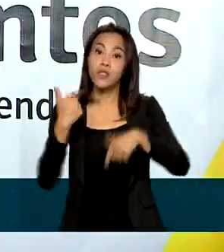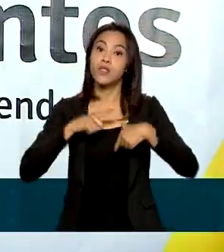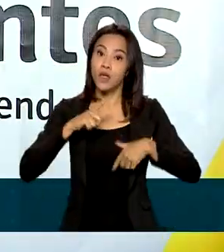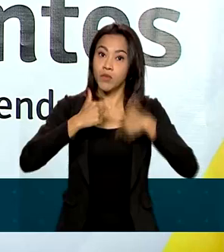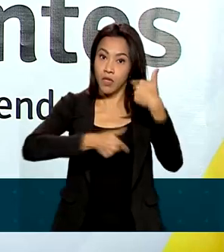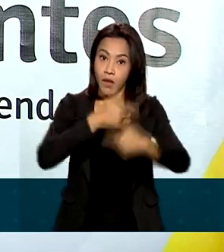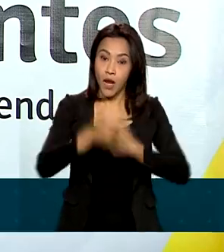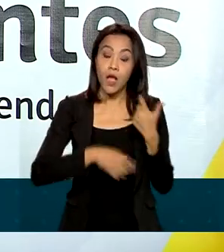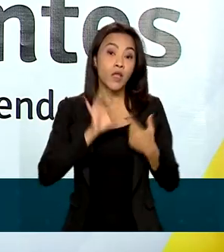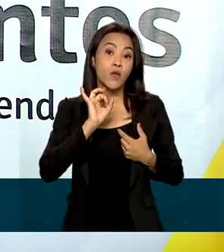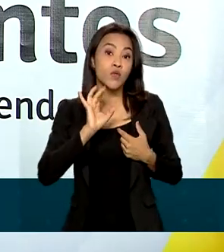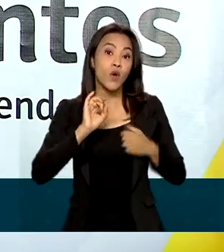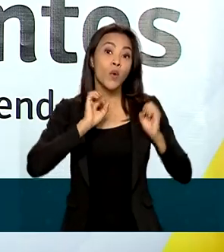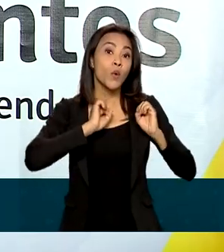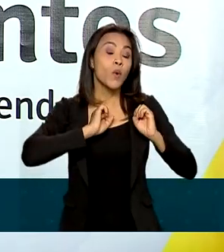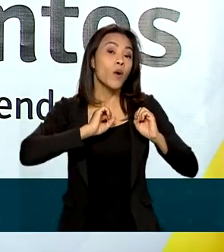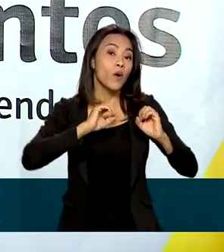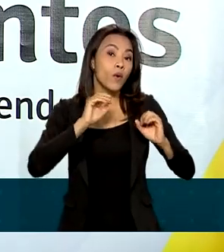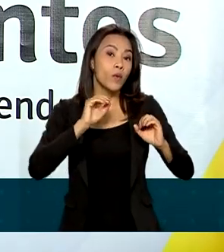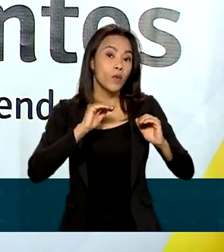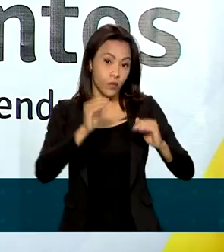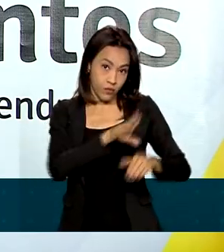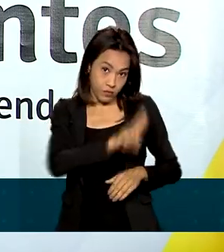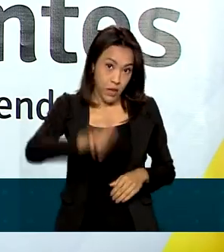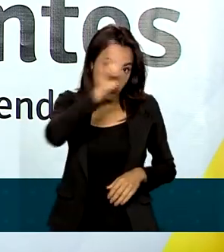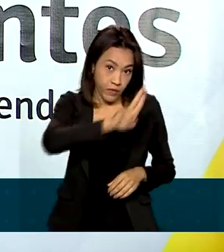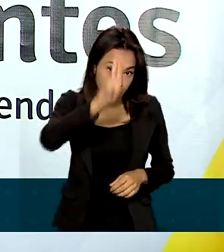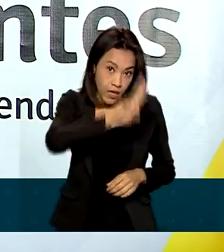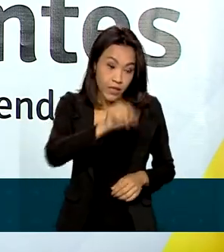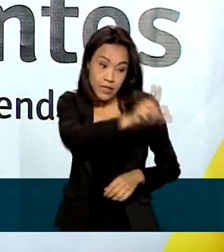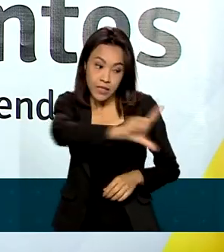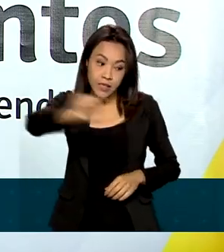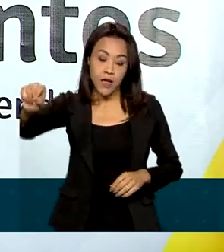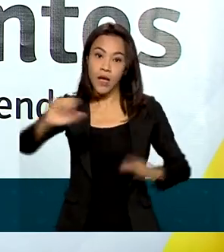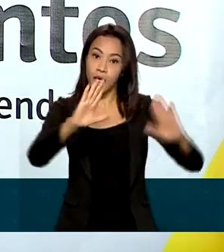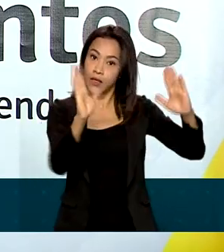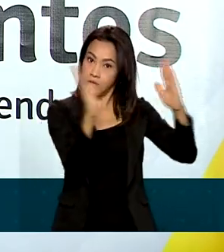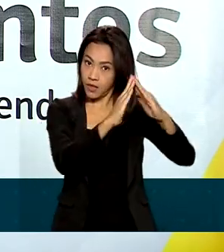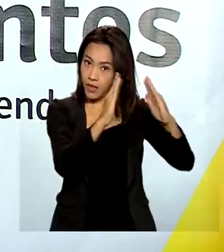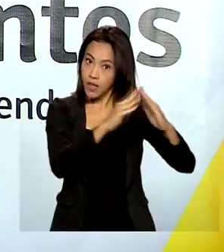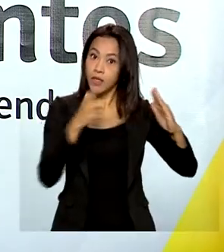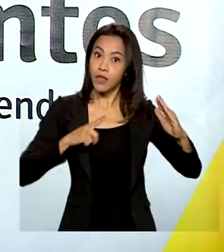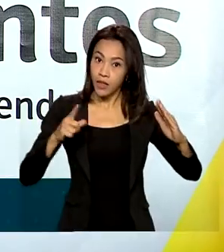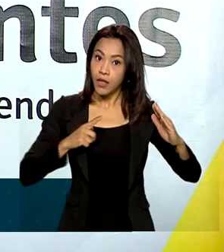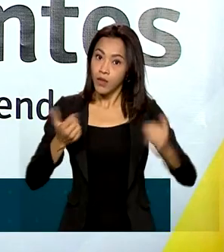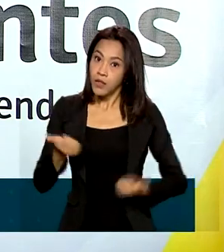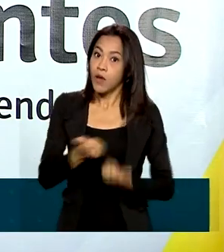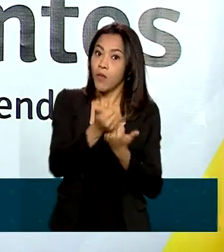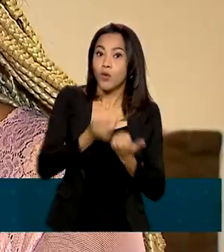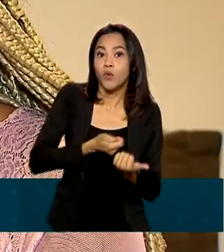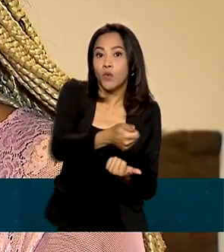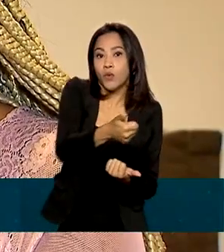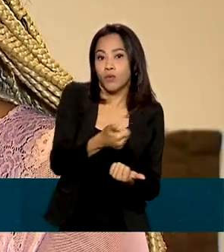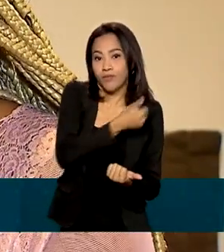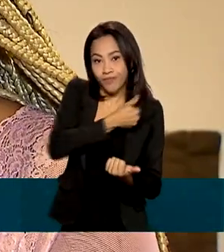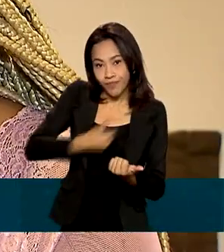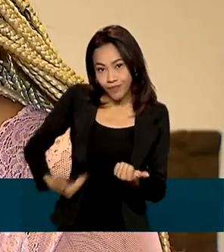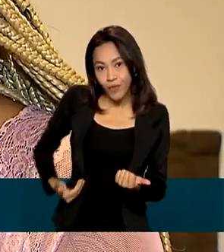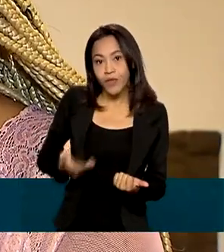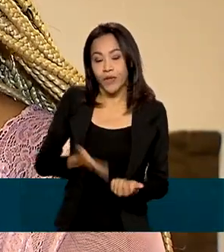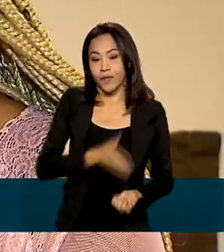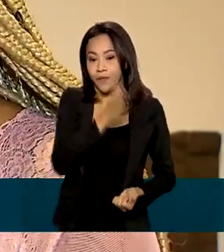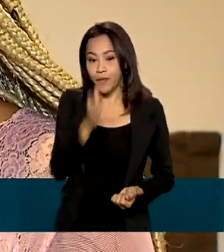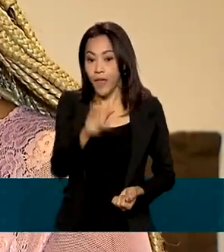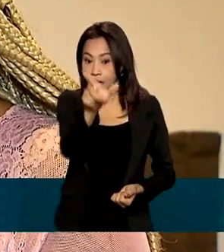a educação superior, então eles saem do abrigo já sendo beneficiários do Auxílio Brasil, mas a gente quer ir além. Júlia está